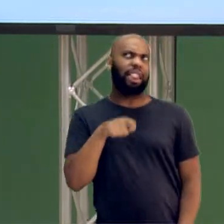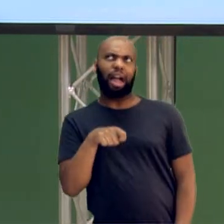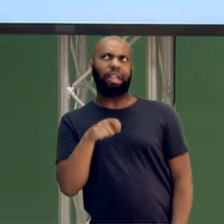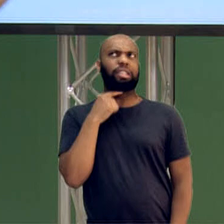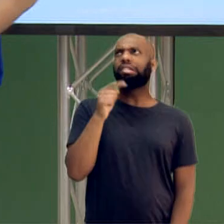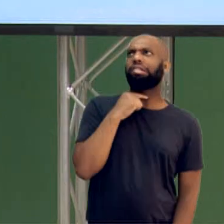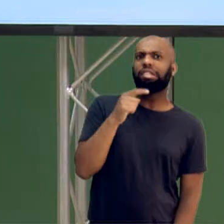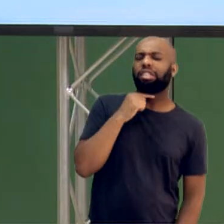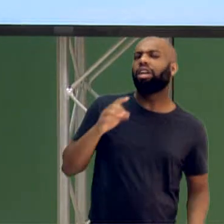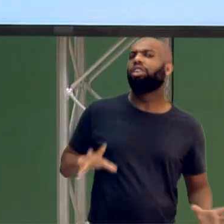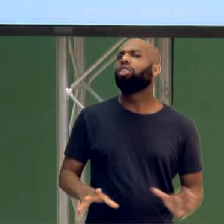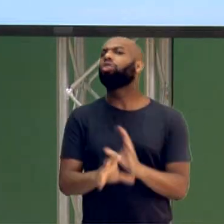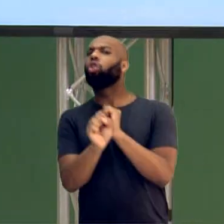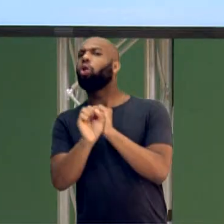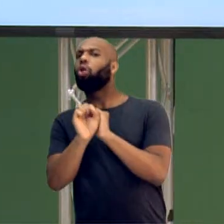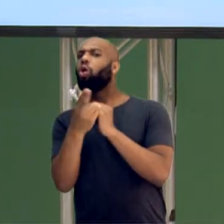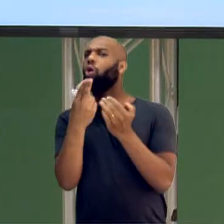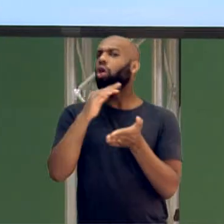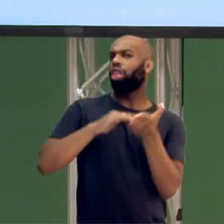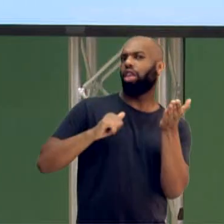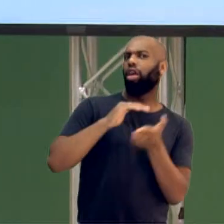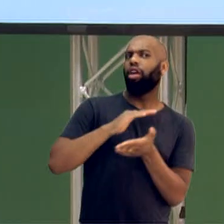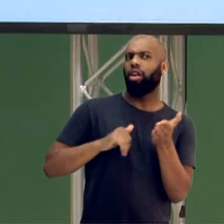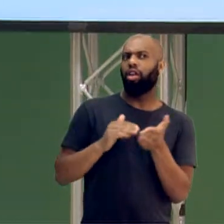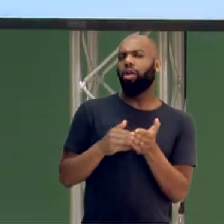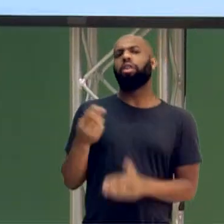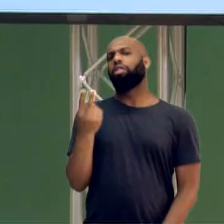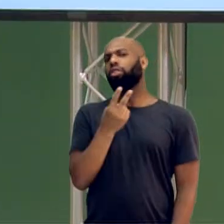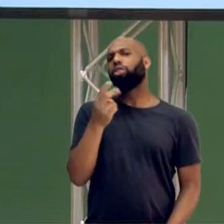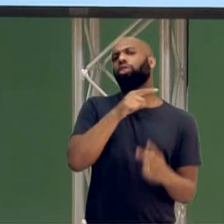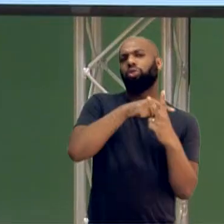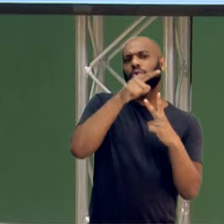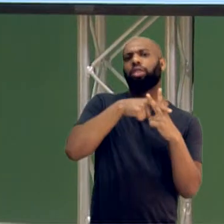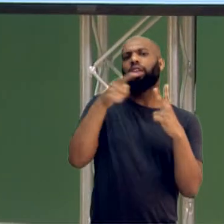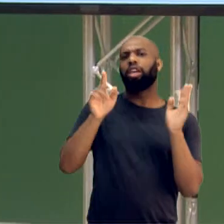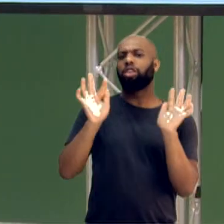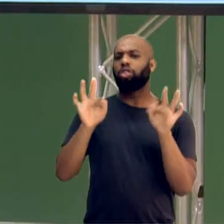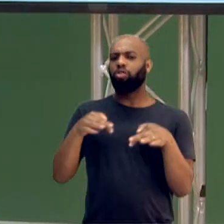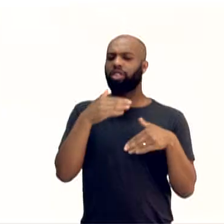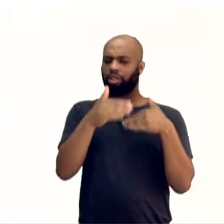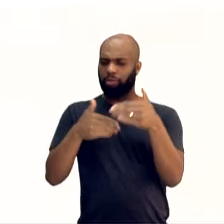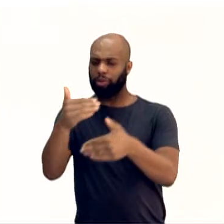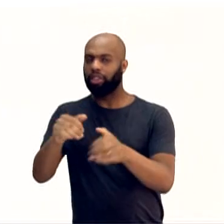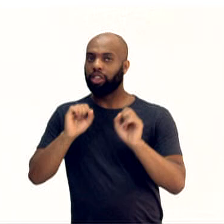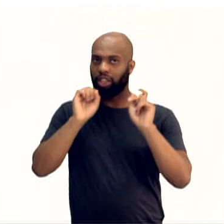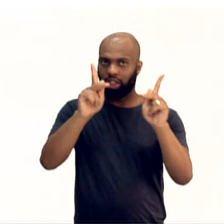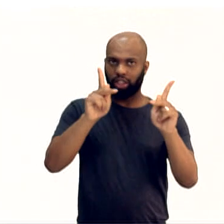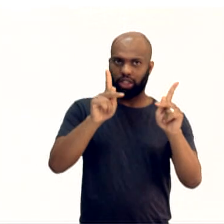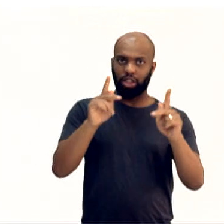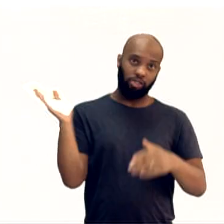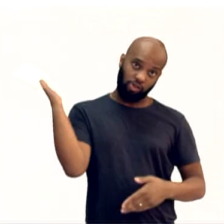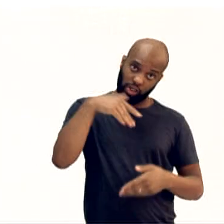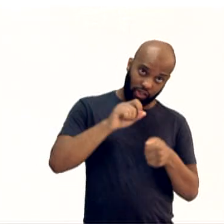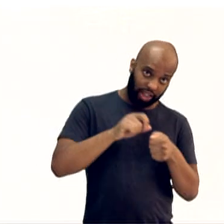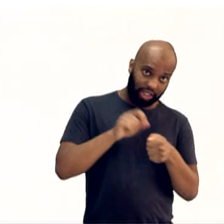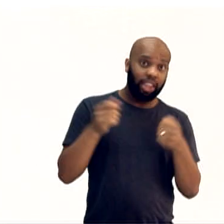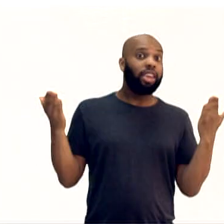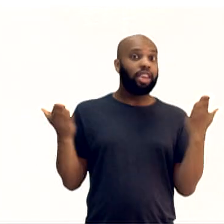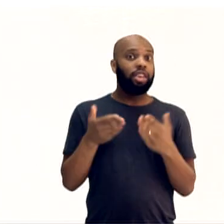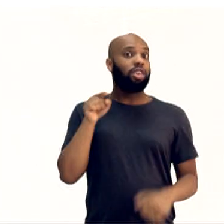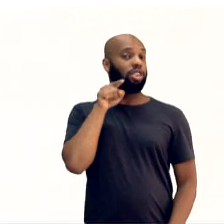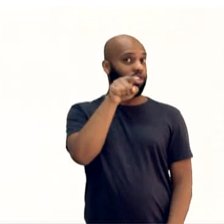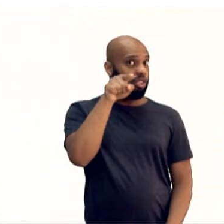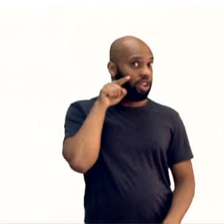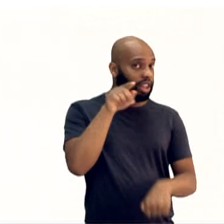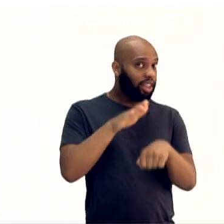possível adicionar ambos ali no final desse processo, tá certo? Vamos lá? Agora